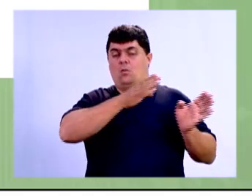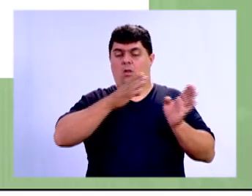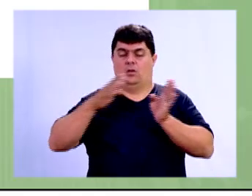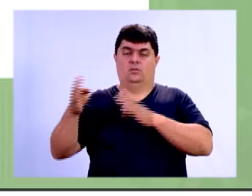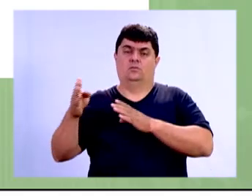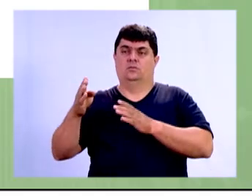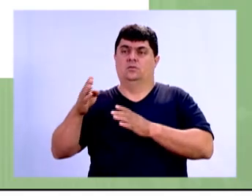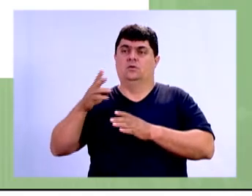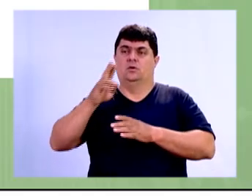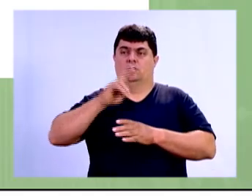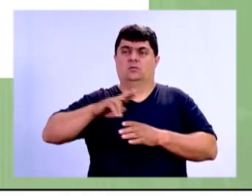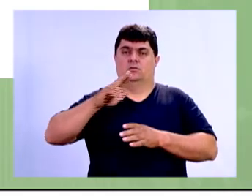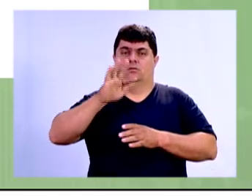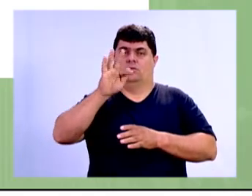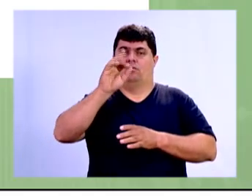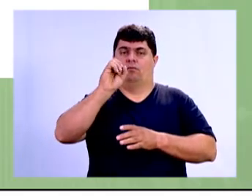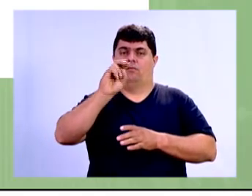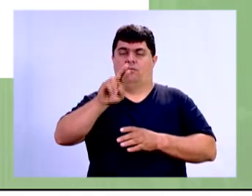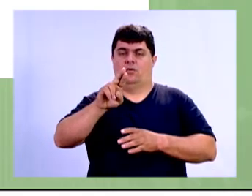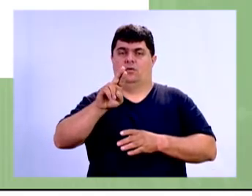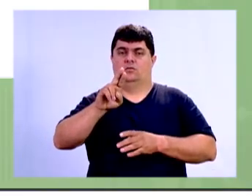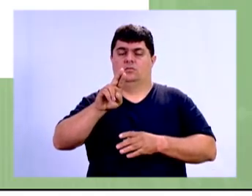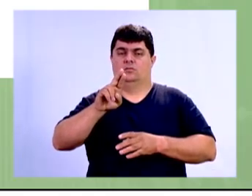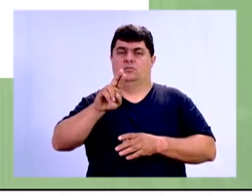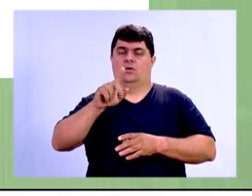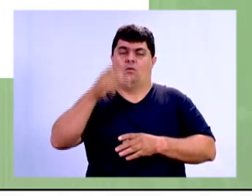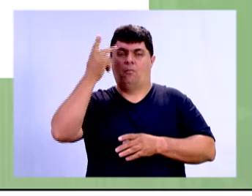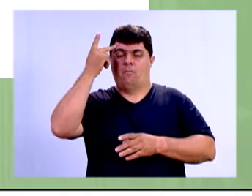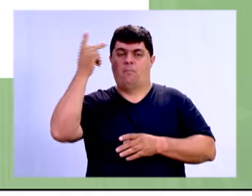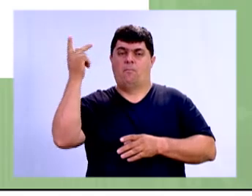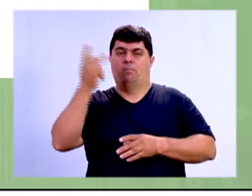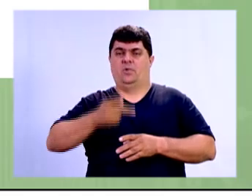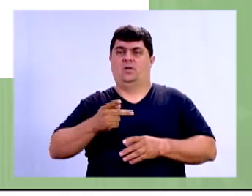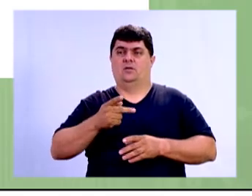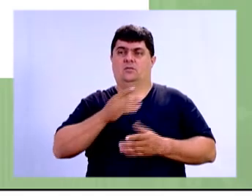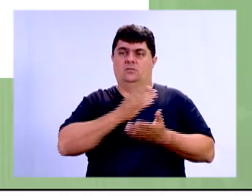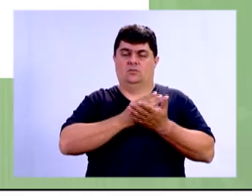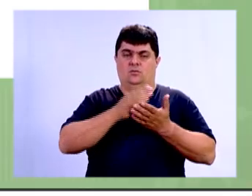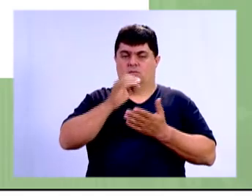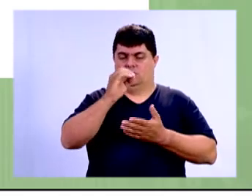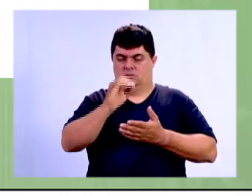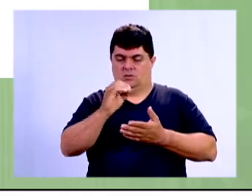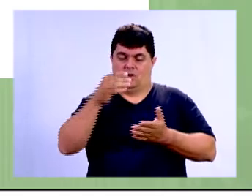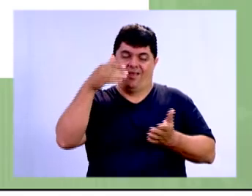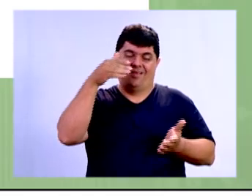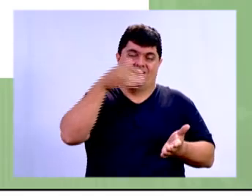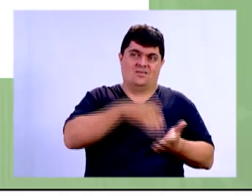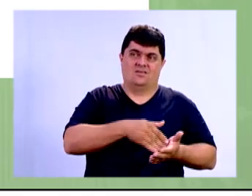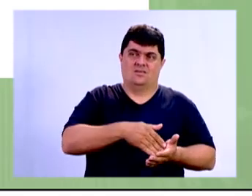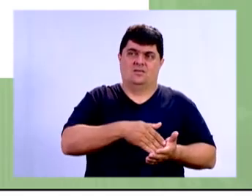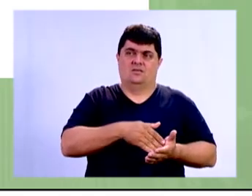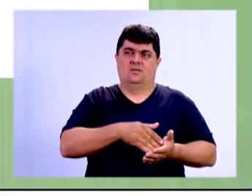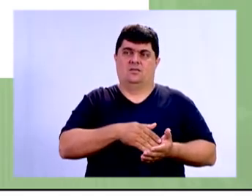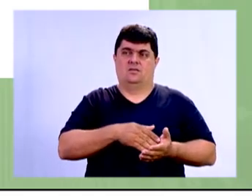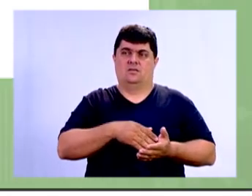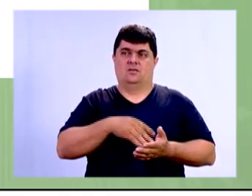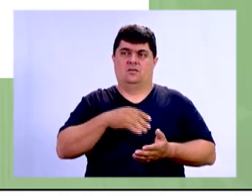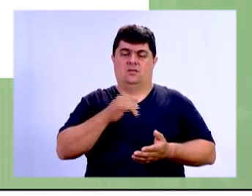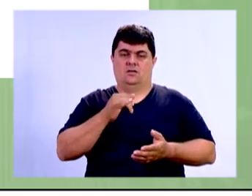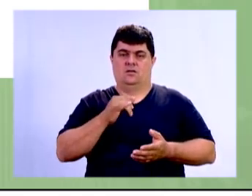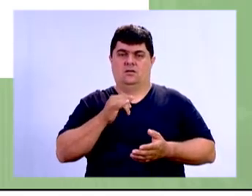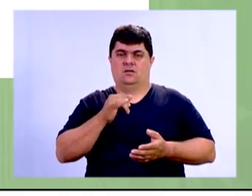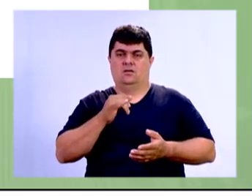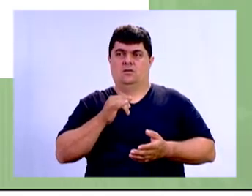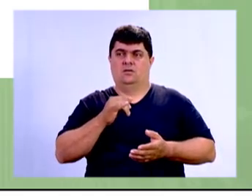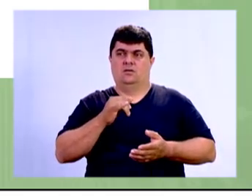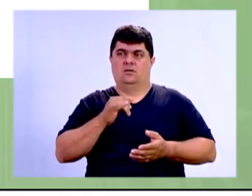isso, nós utilizamos uma estrutura for, gente. For é o cara, começando do 0 sempre, onde o i é menor, não é